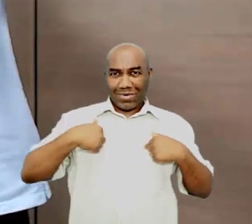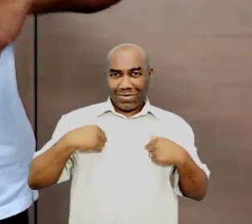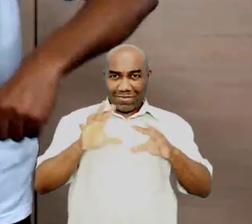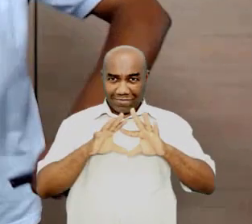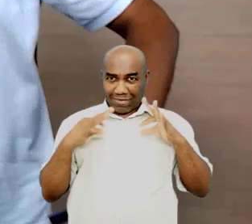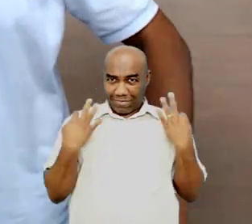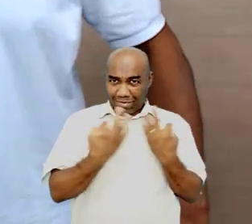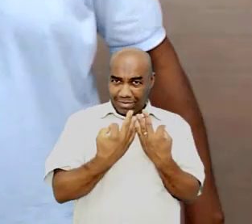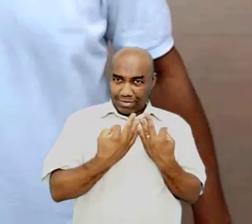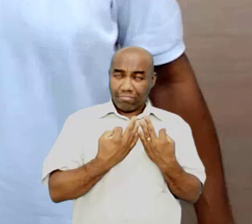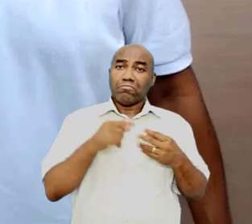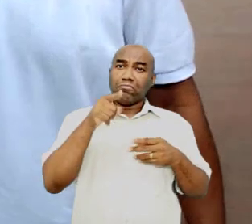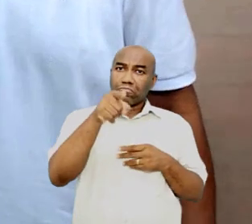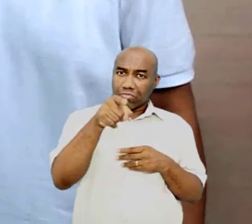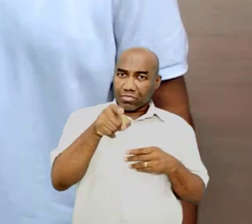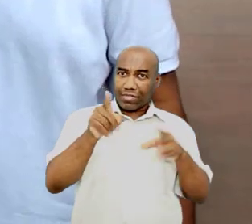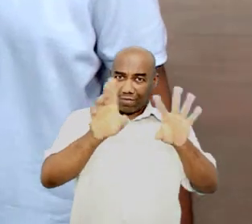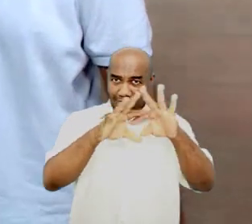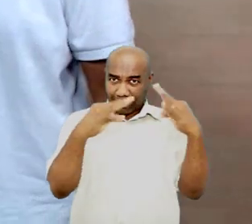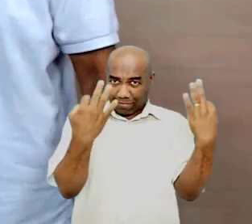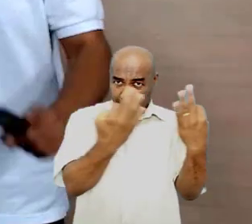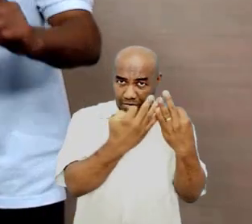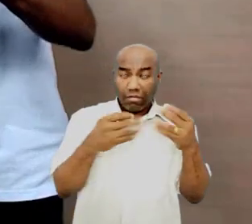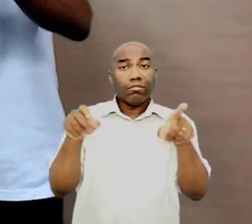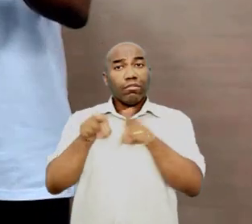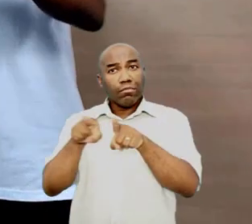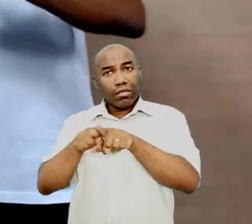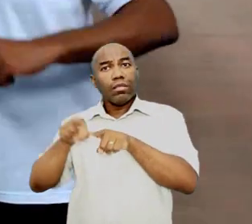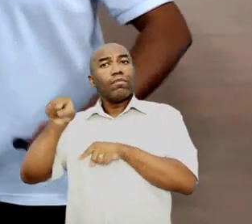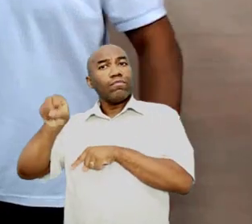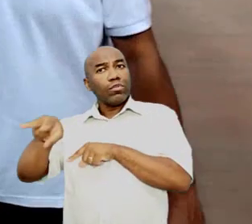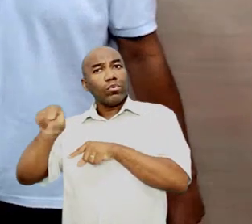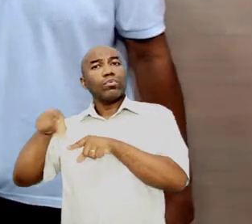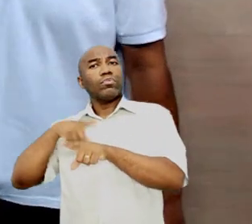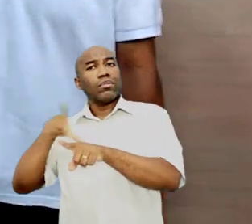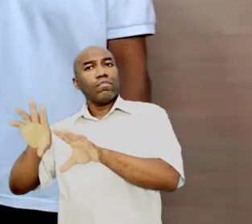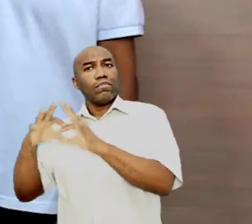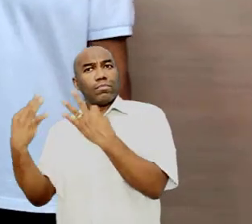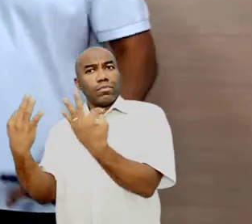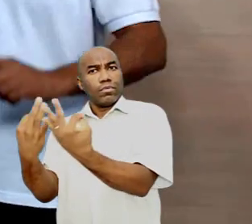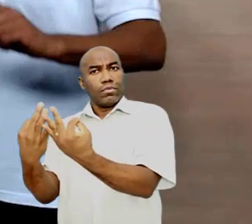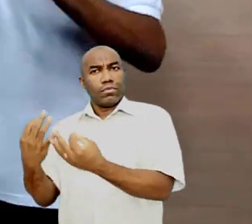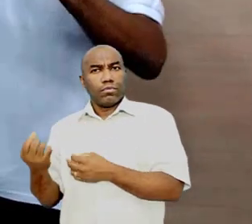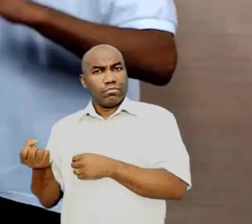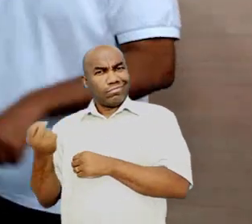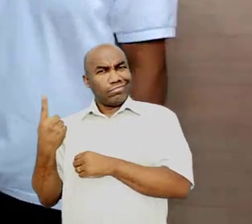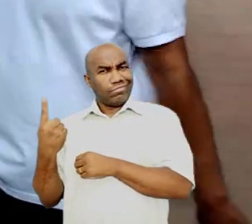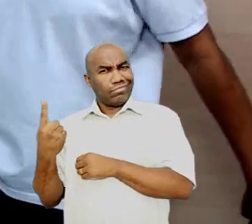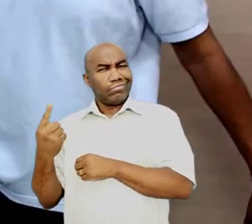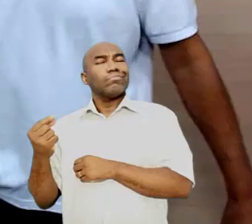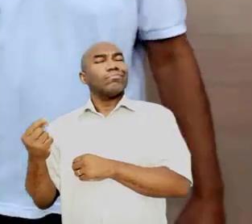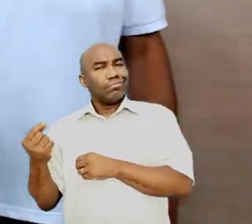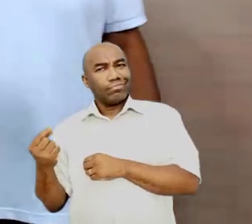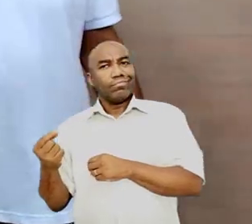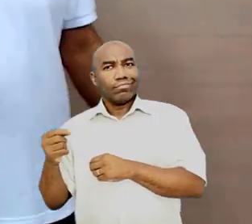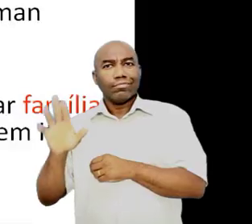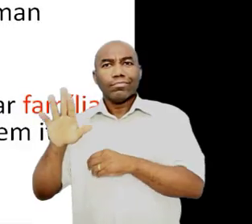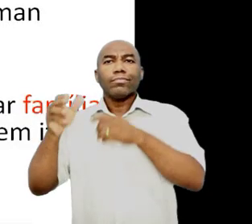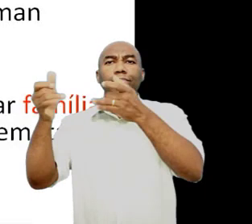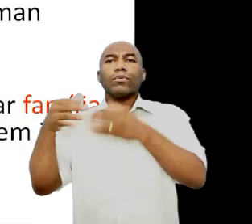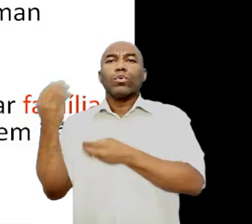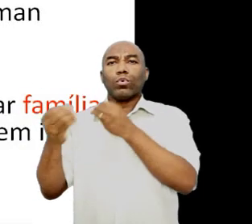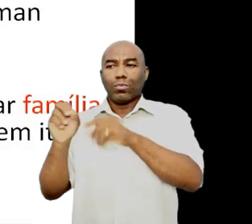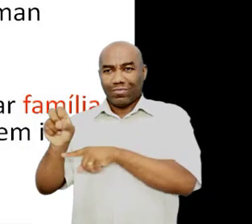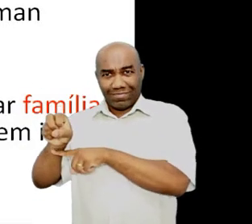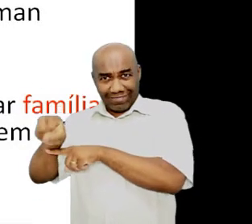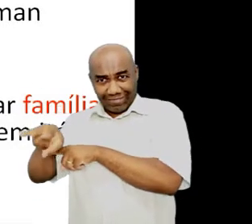eu vou colocar o nome nessa família? Então, eu tenho que ter regras para colocar esse nome. Primeiro, para a família,